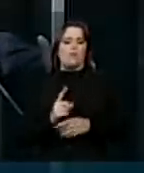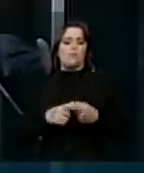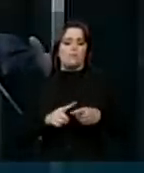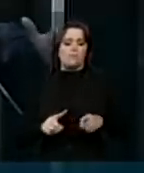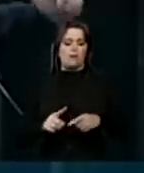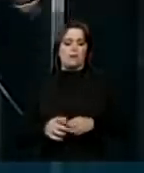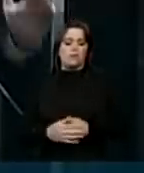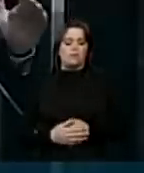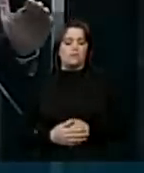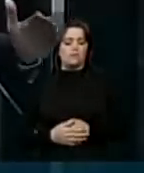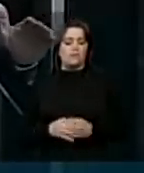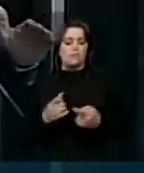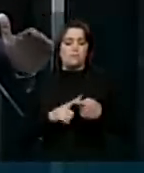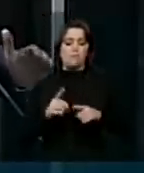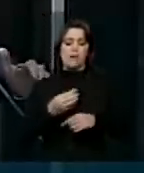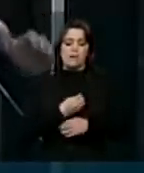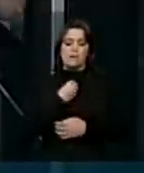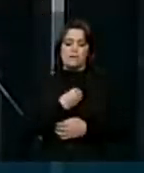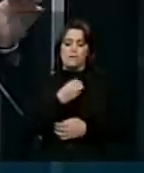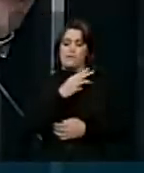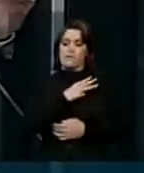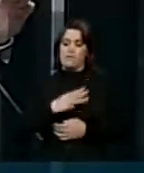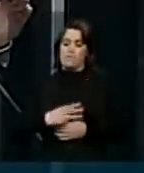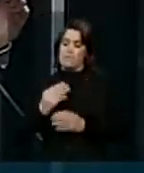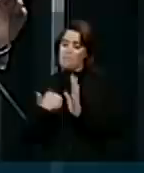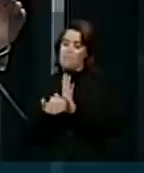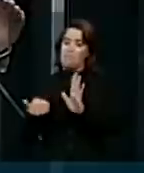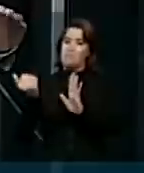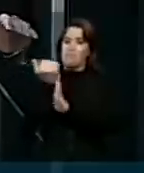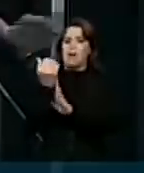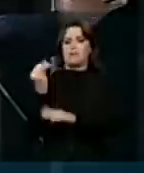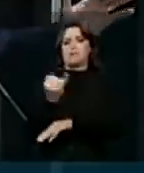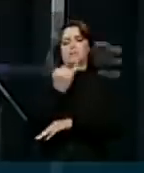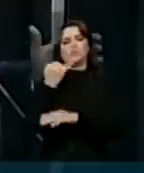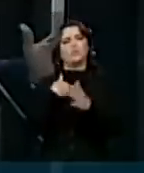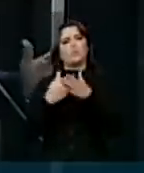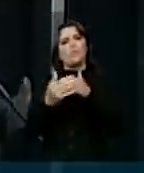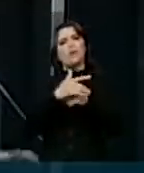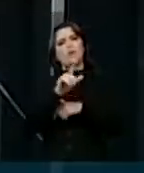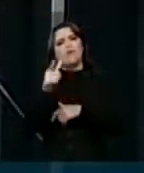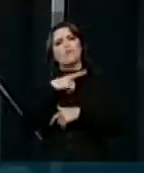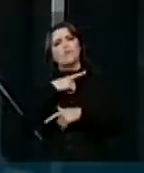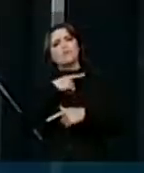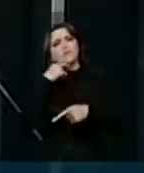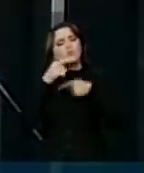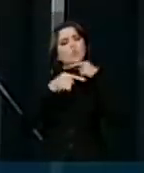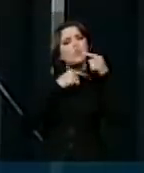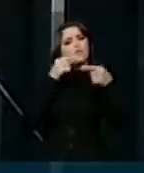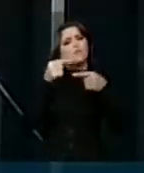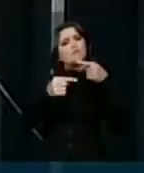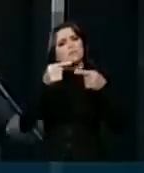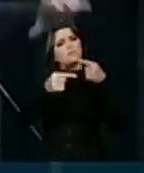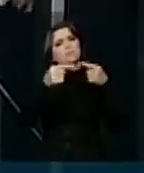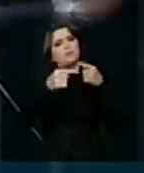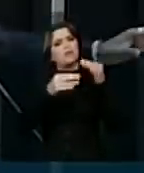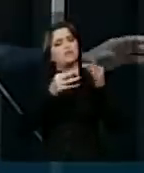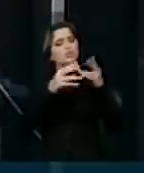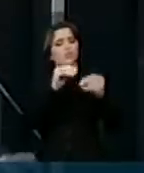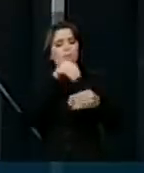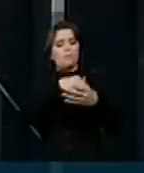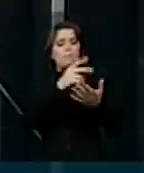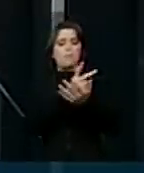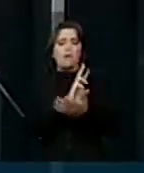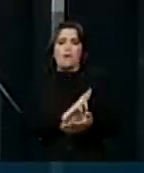Mas a vida, ministro, está acima de todas as nossas questões,